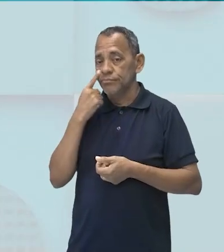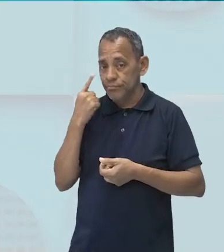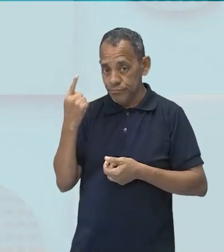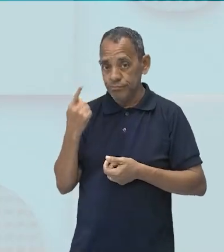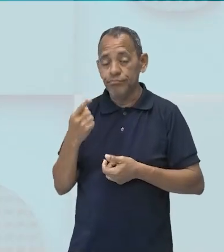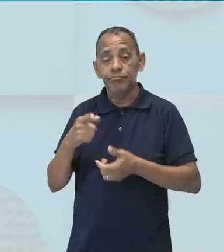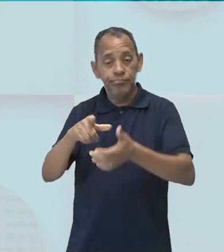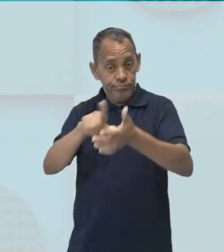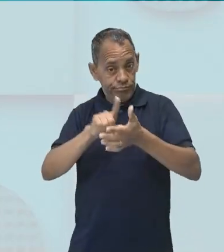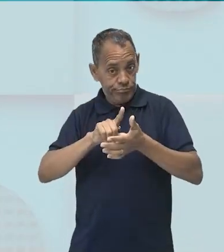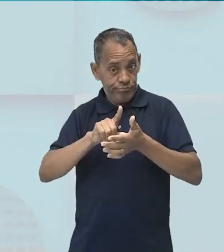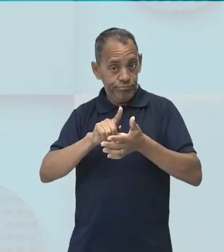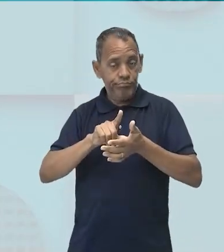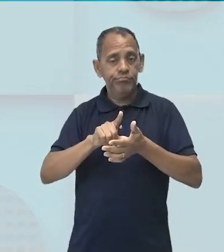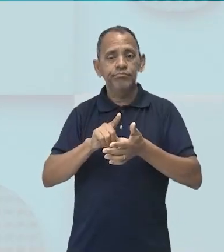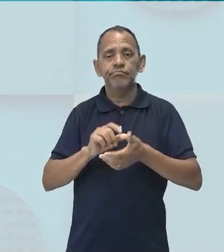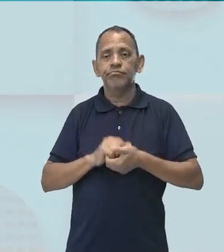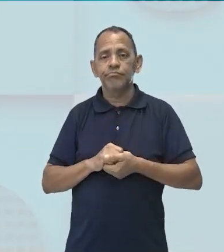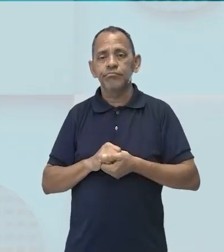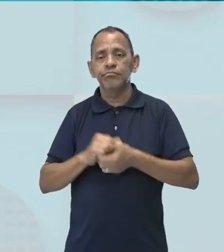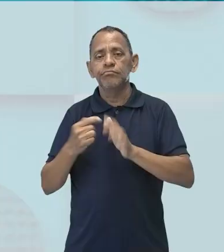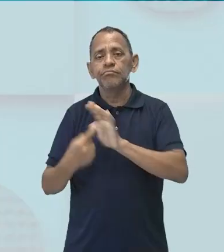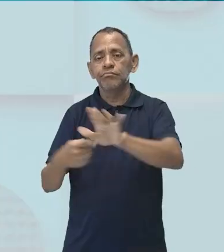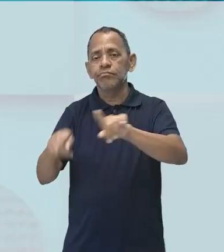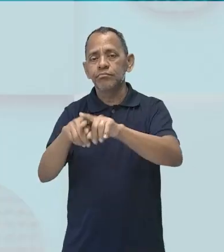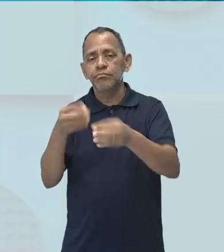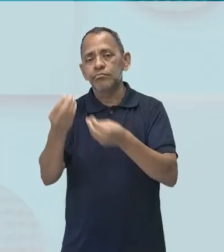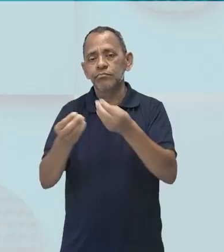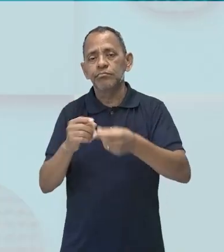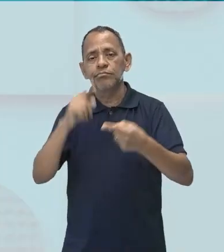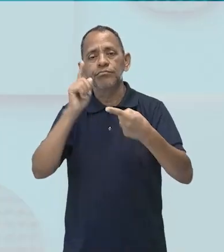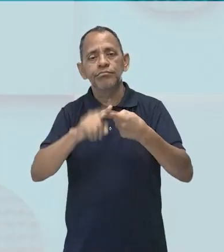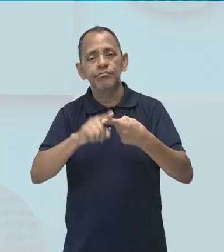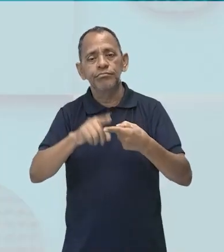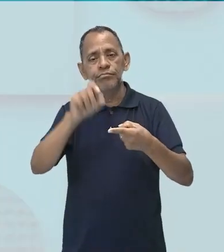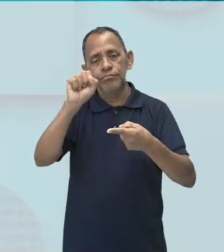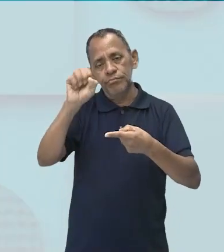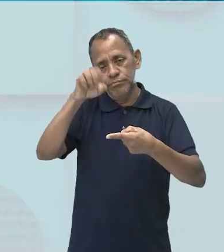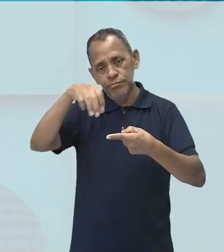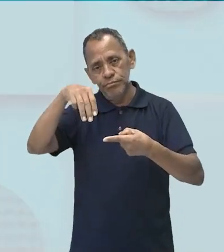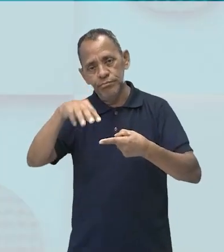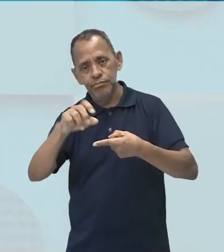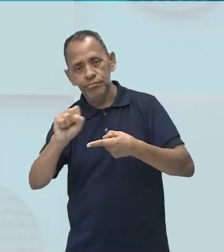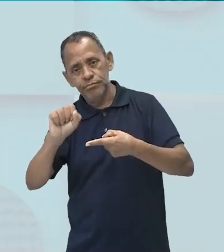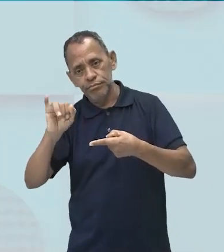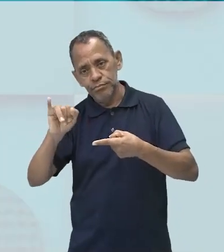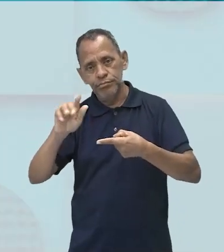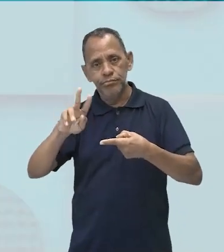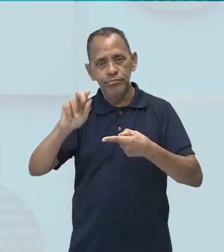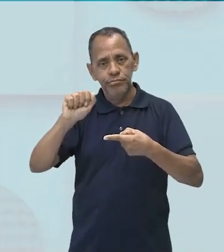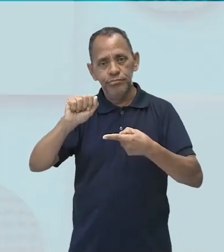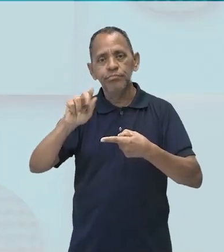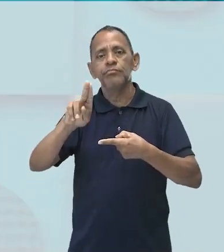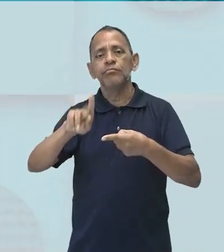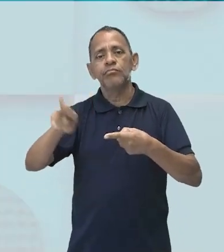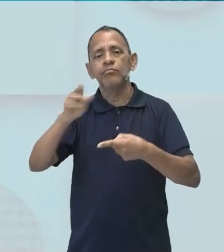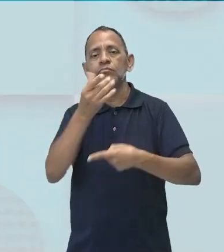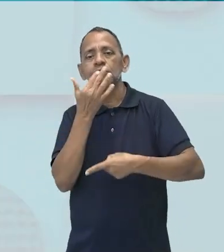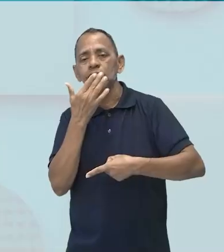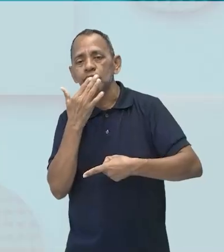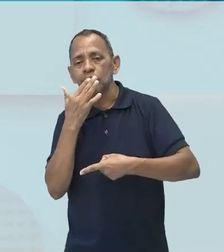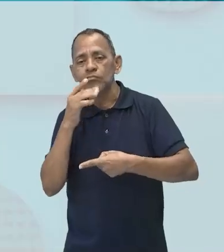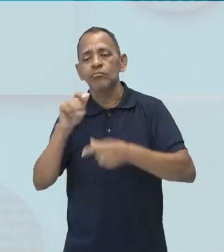para vocês. Então, a questão do sensível, ele vai trabalhar tuas emoções, a utilização das cores,